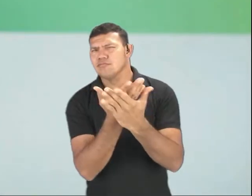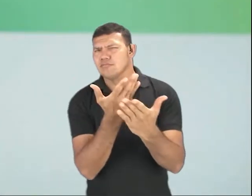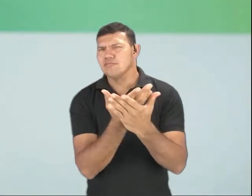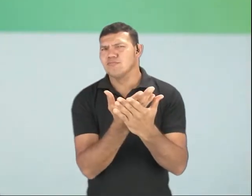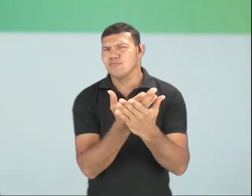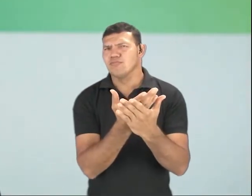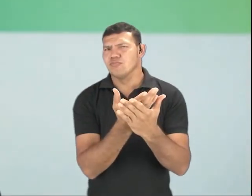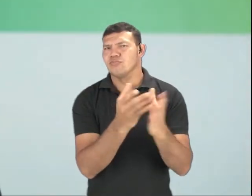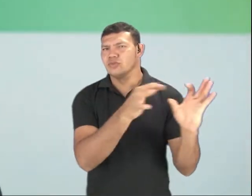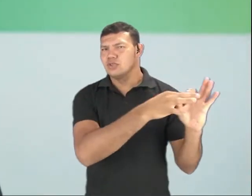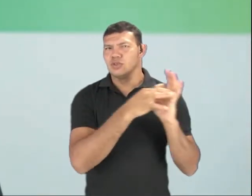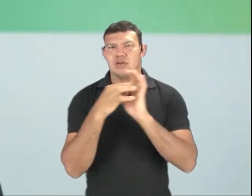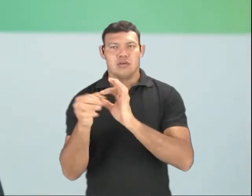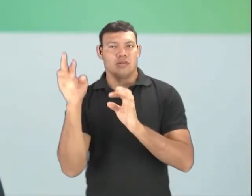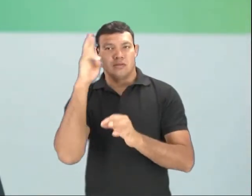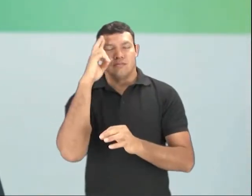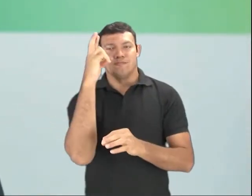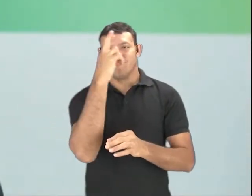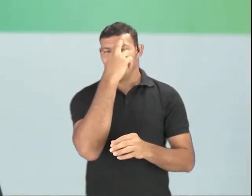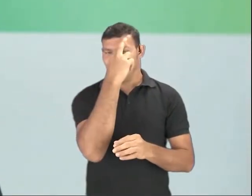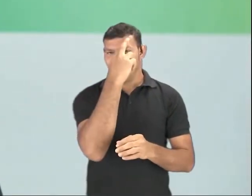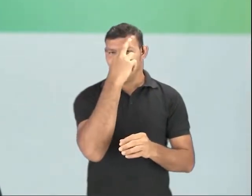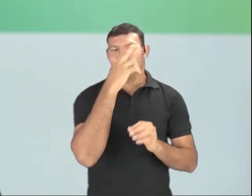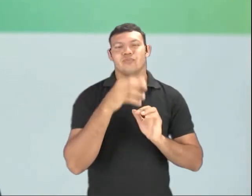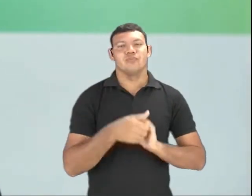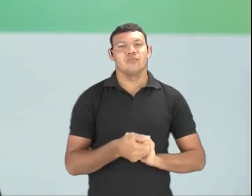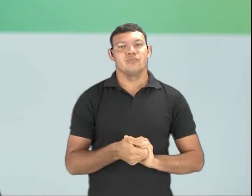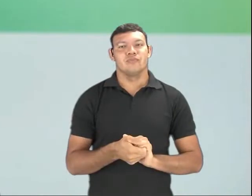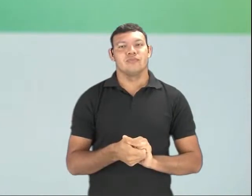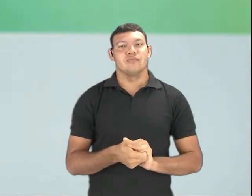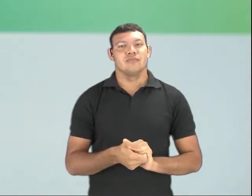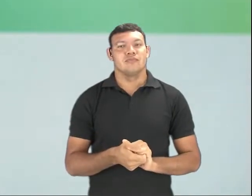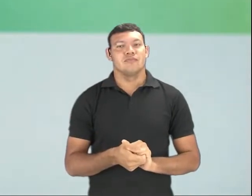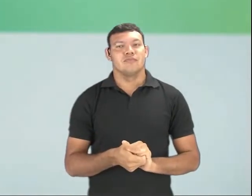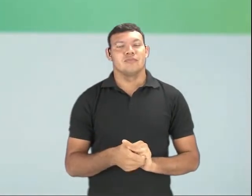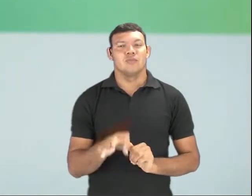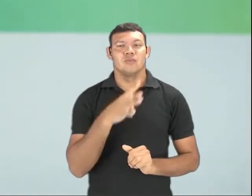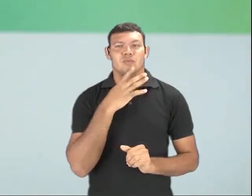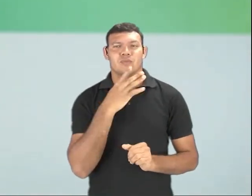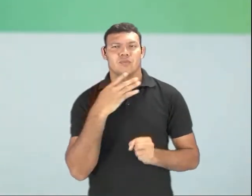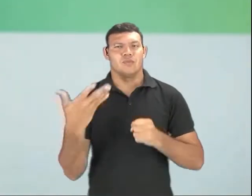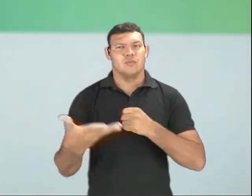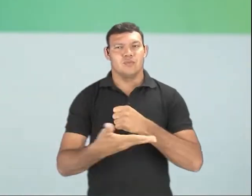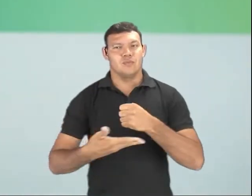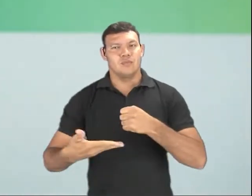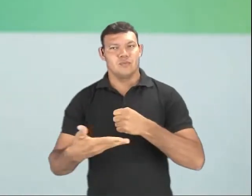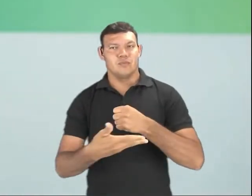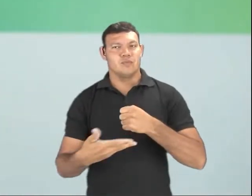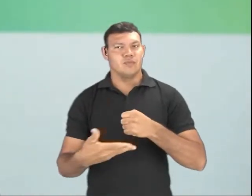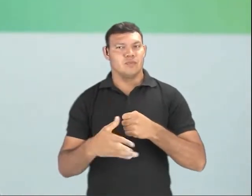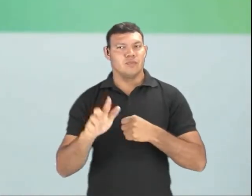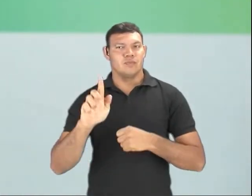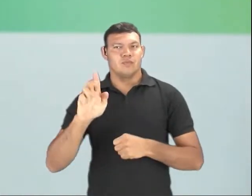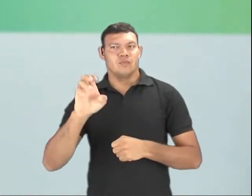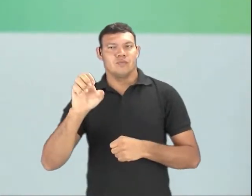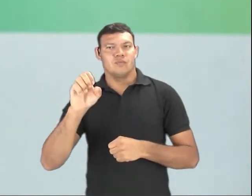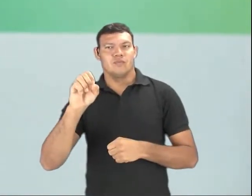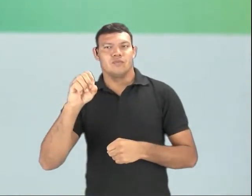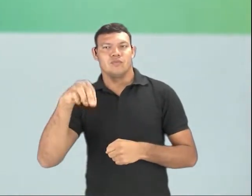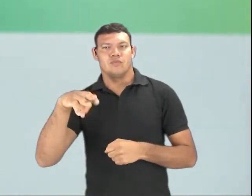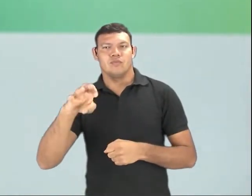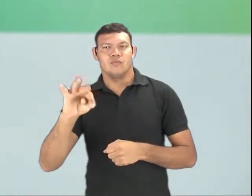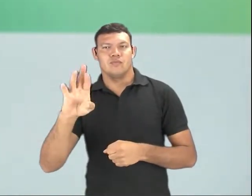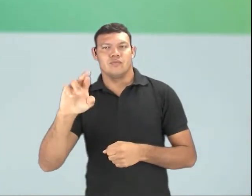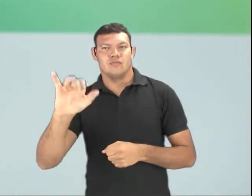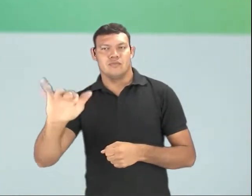sobre a contextualização histórica das noções primitivas da geometria. E agora nós